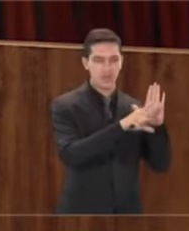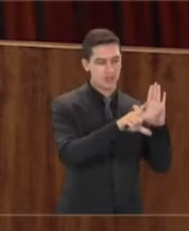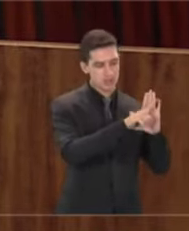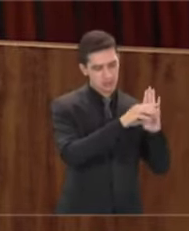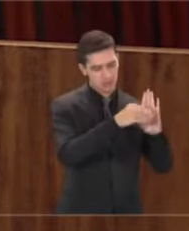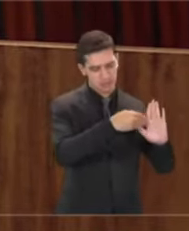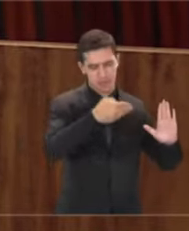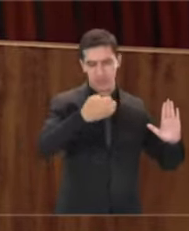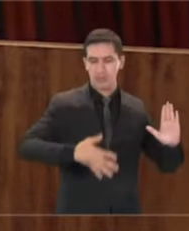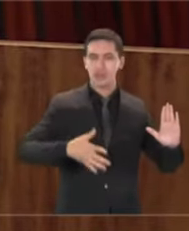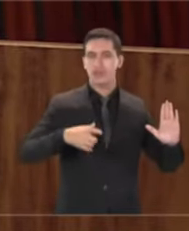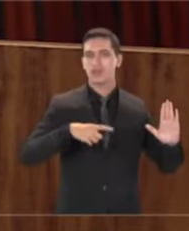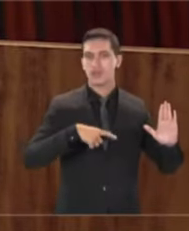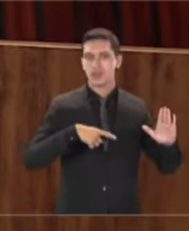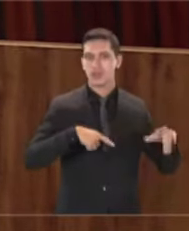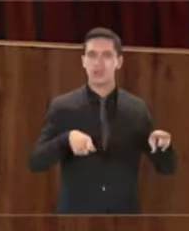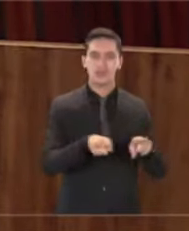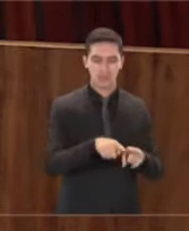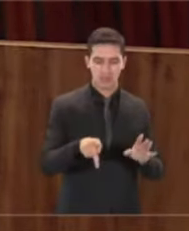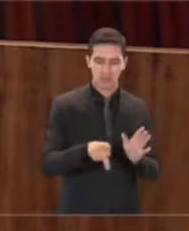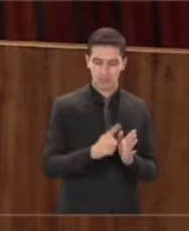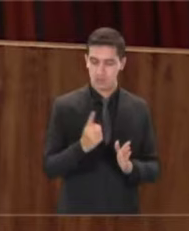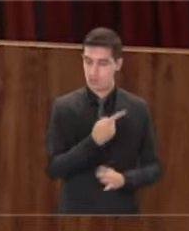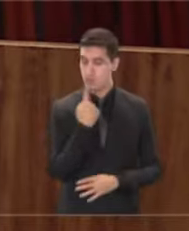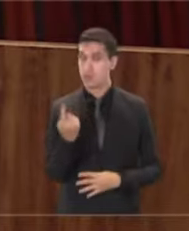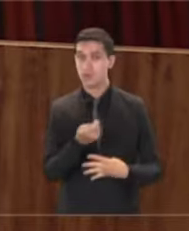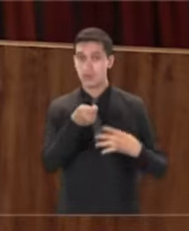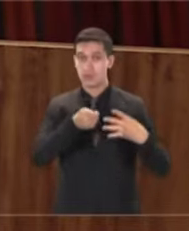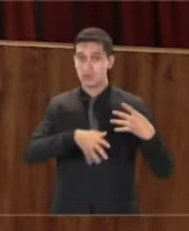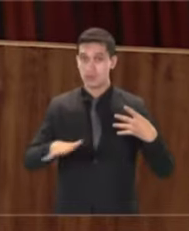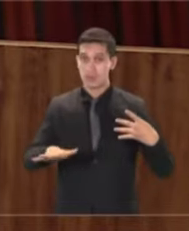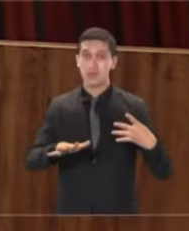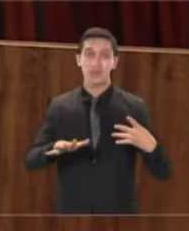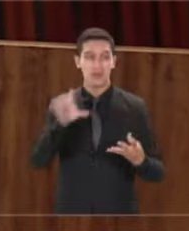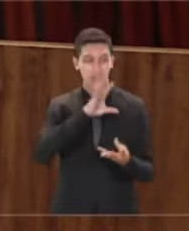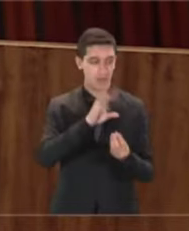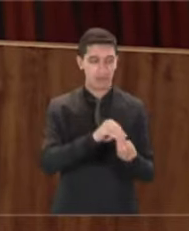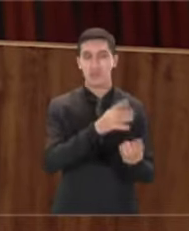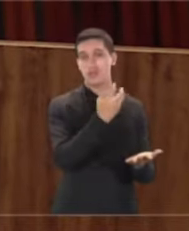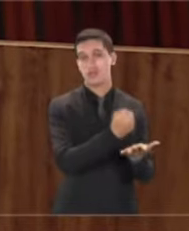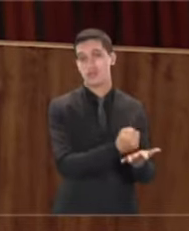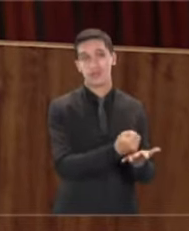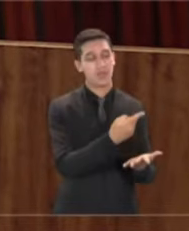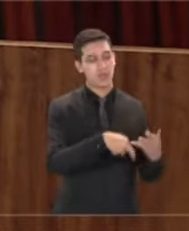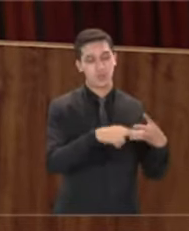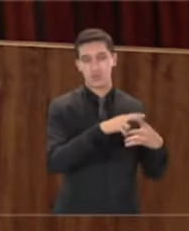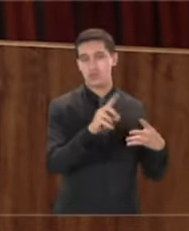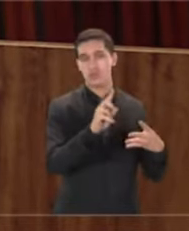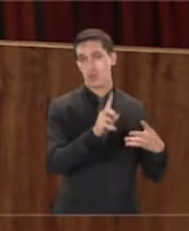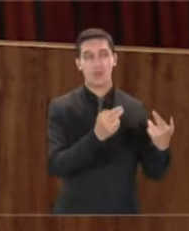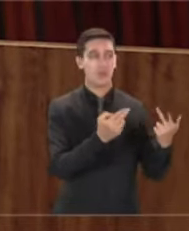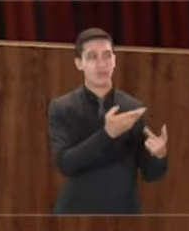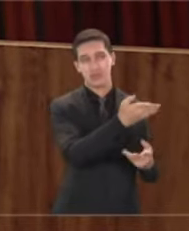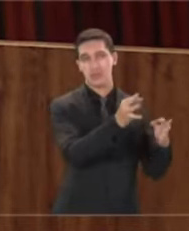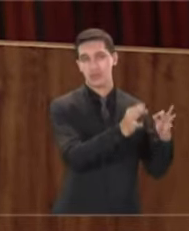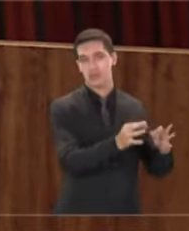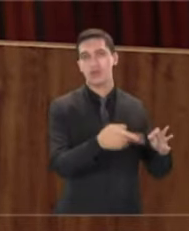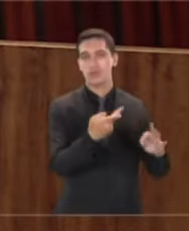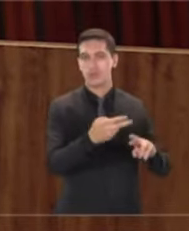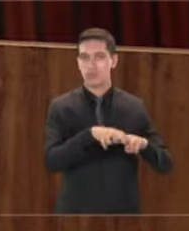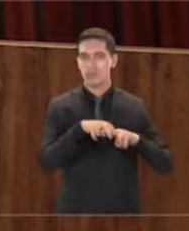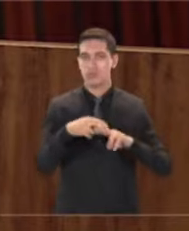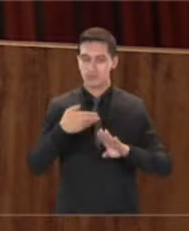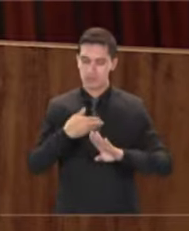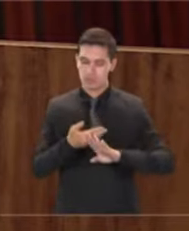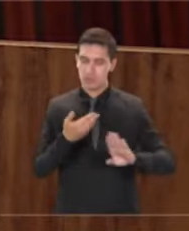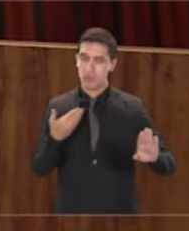fundamento legal e jurisprudencial, concluir pelo desprovimento do recurso como fez. Portanto, aqui o afastamento me parece